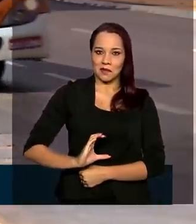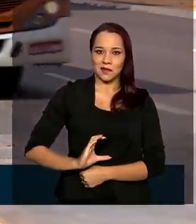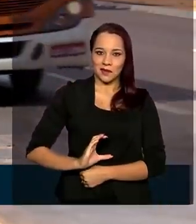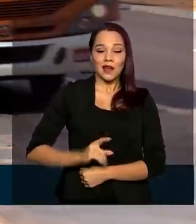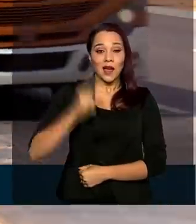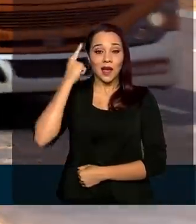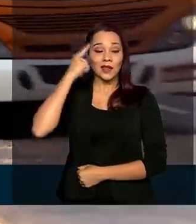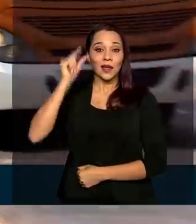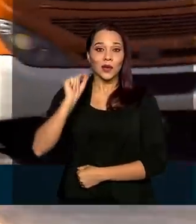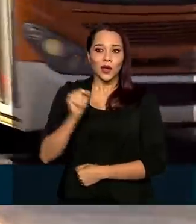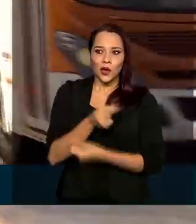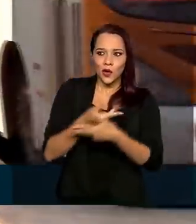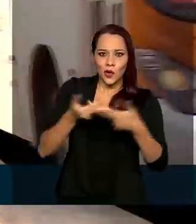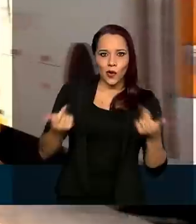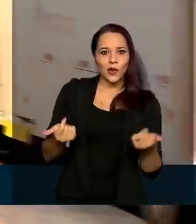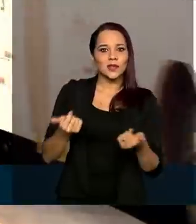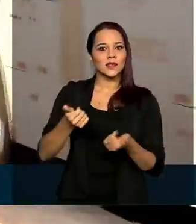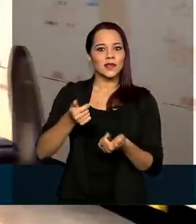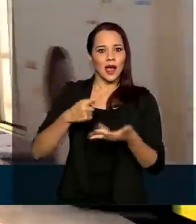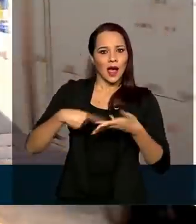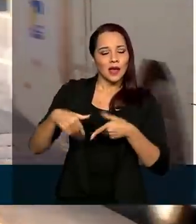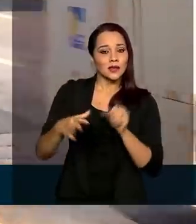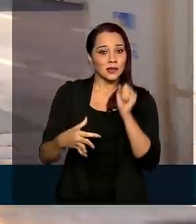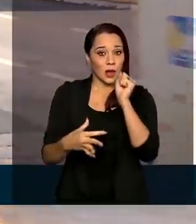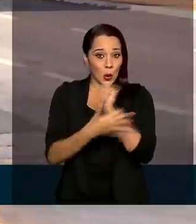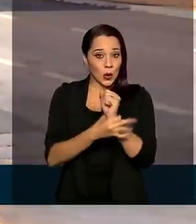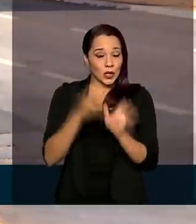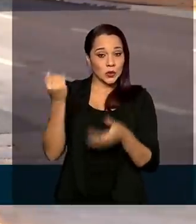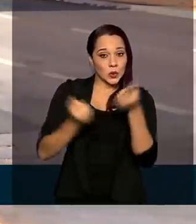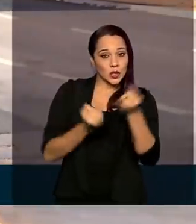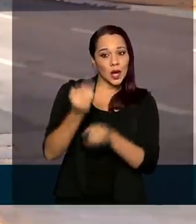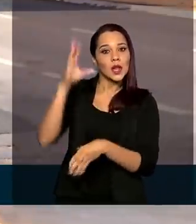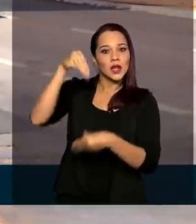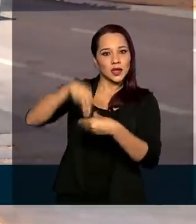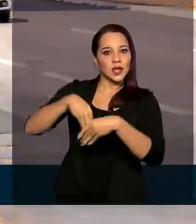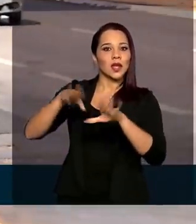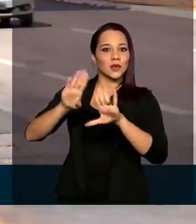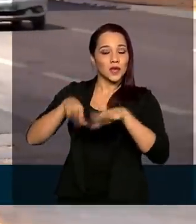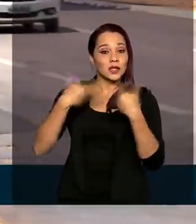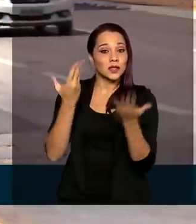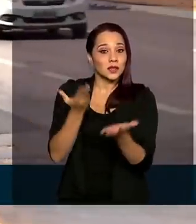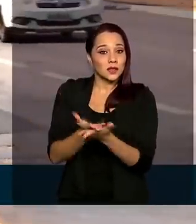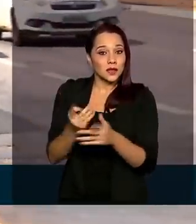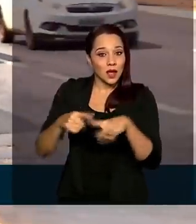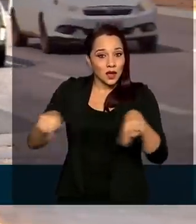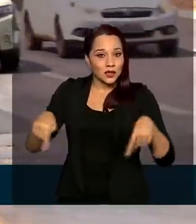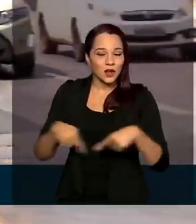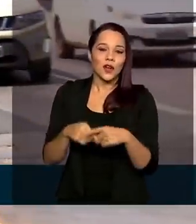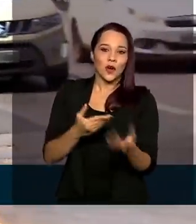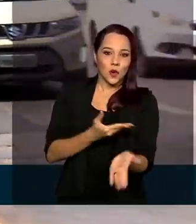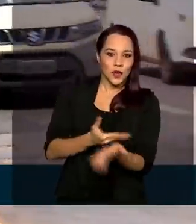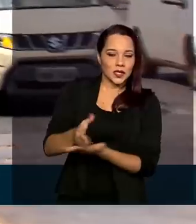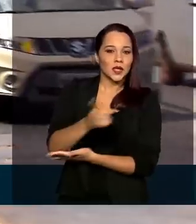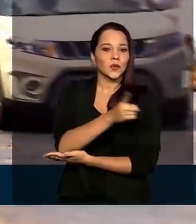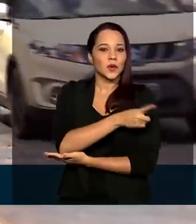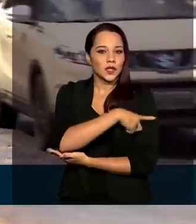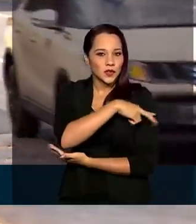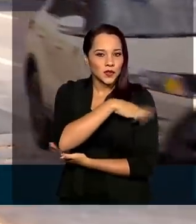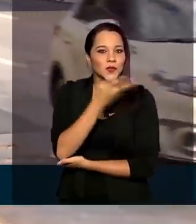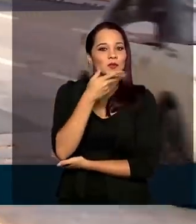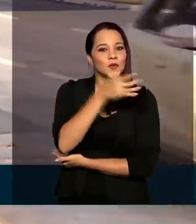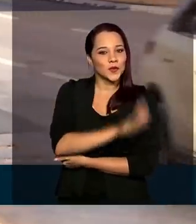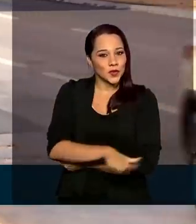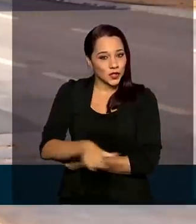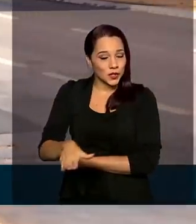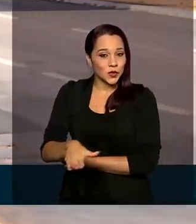é levar questões relacionadas à segurança no trânsito para dentro das salas de aula, começando com a educação infantil,